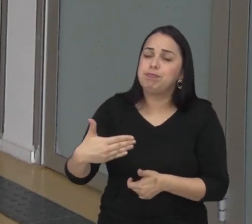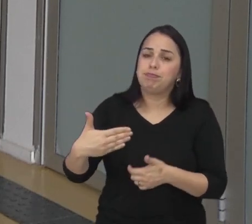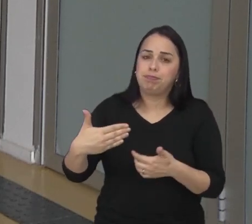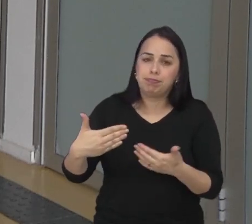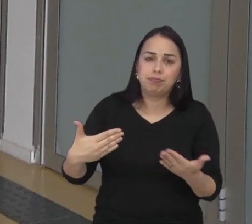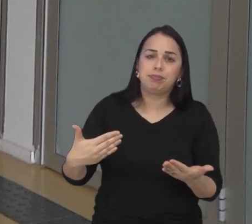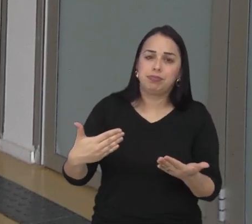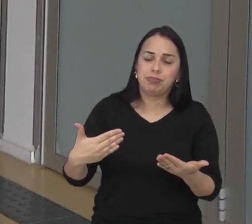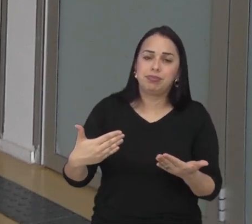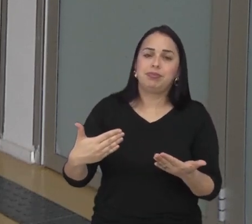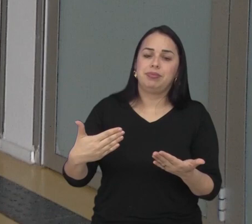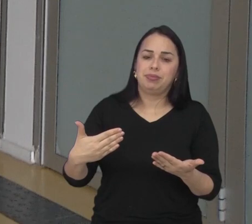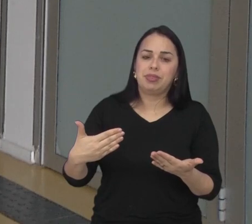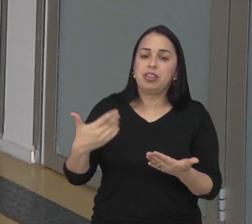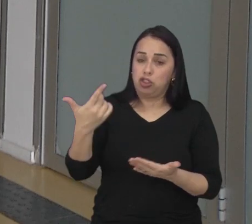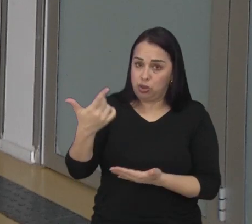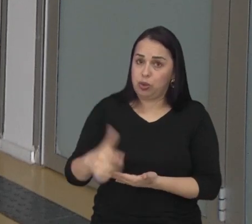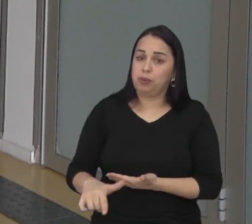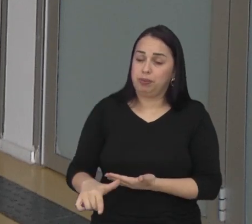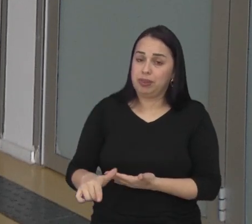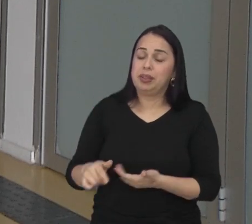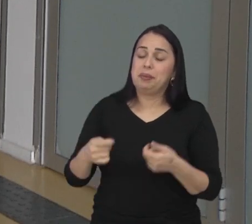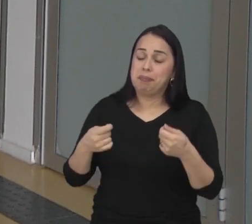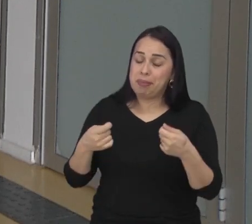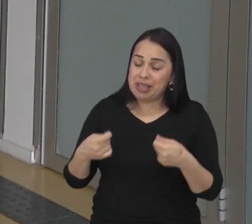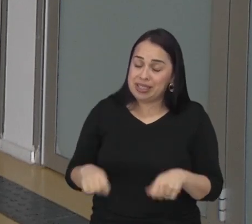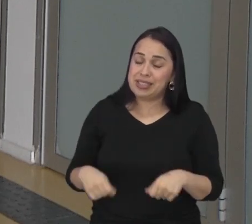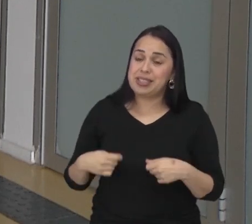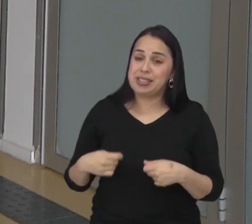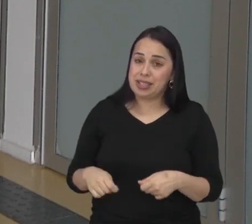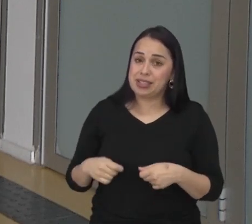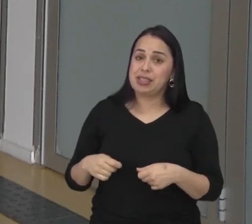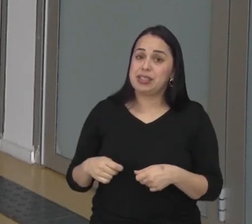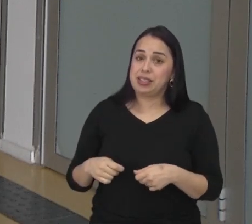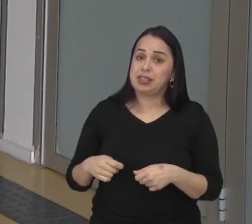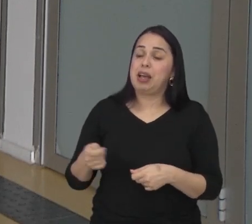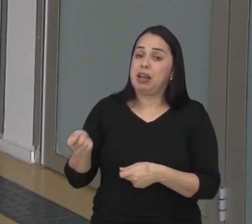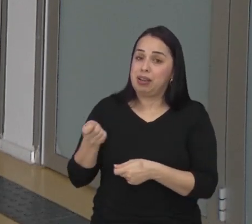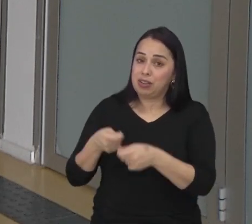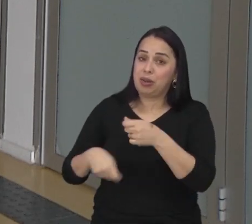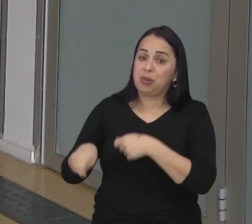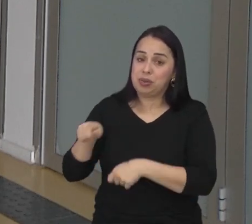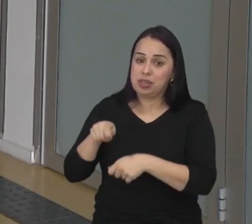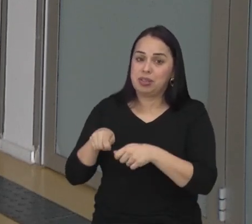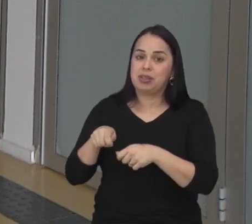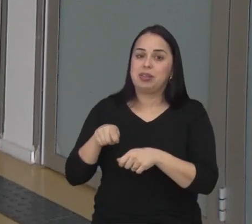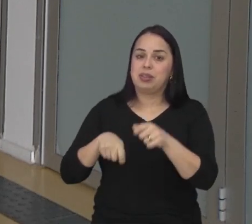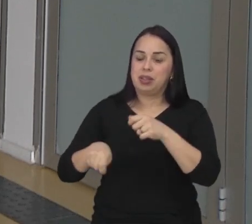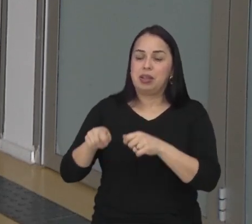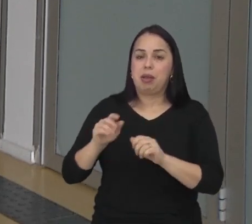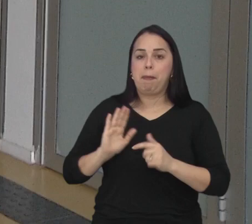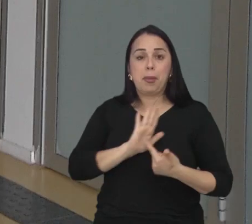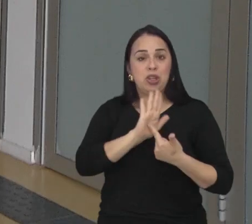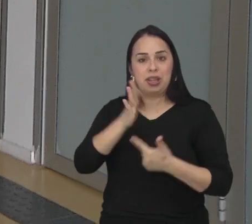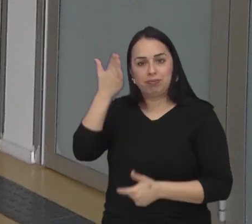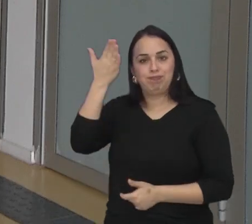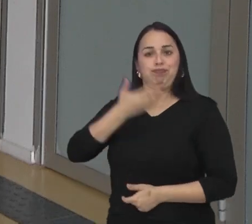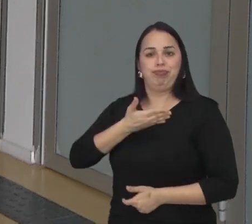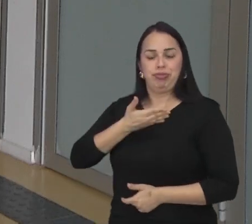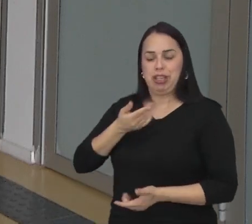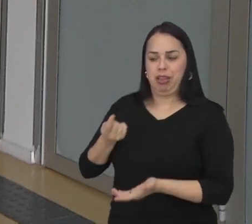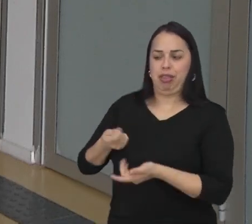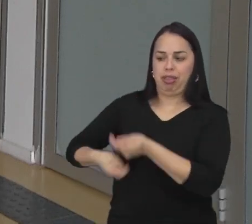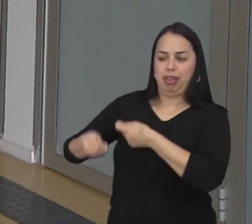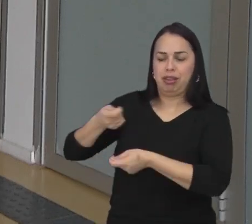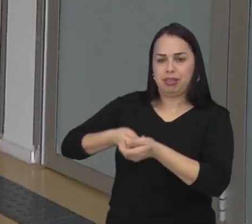é um passo adiante e é um espaço de novo em que sempre existe a abertura para negociação e quanto